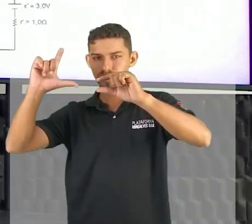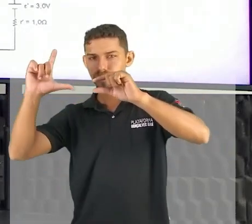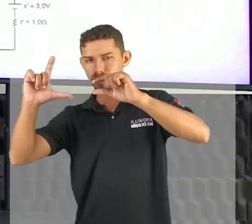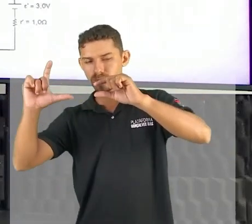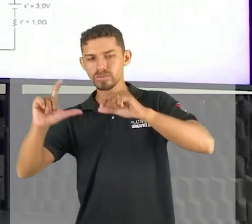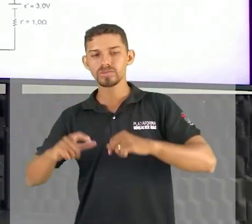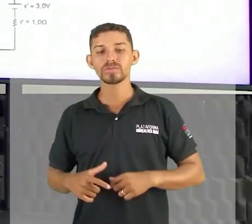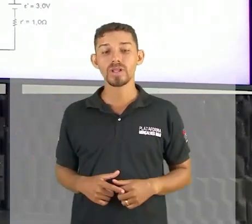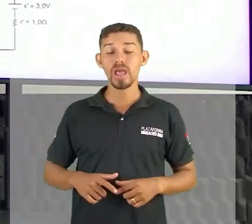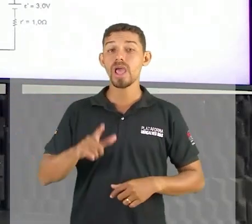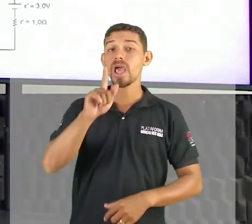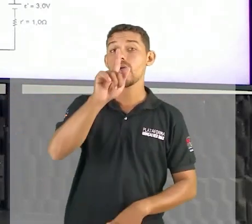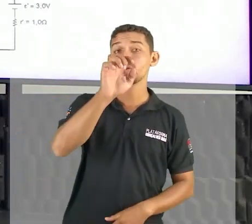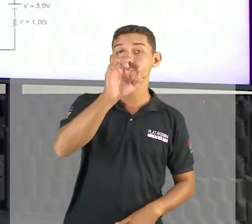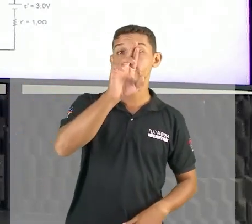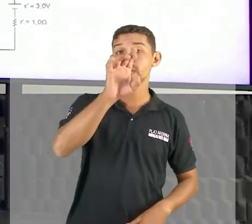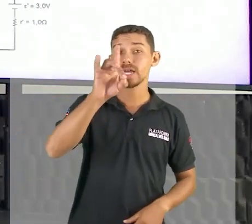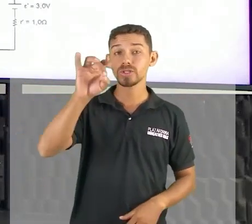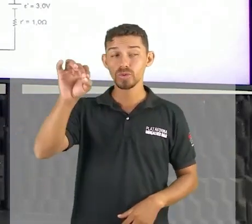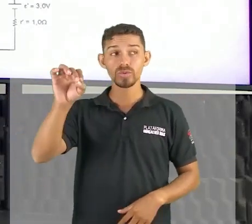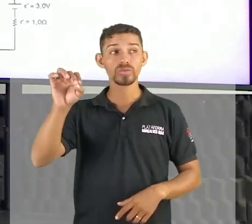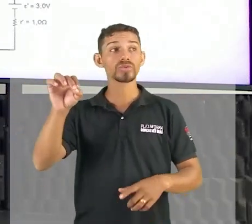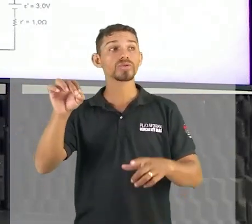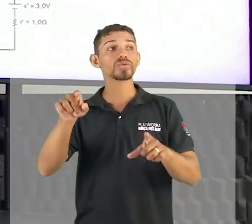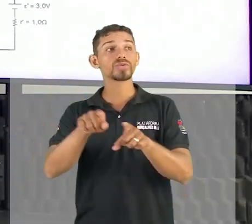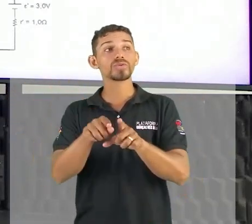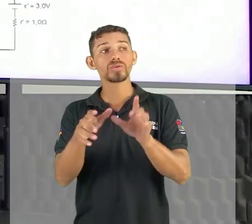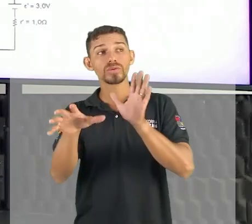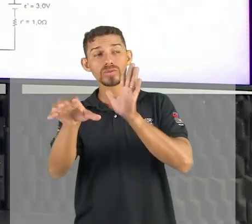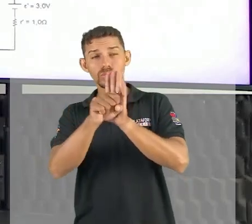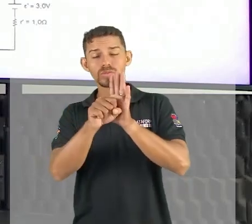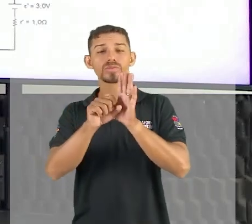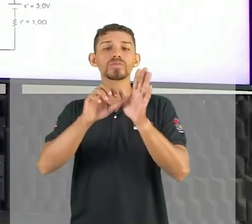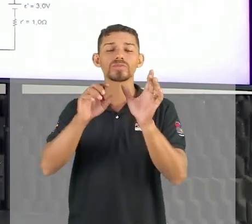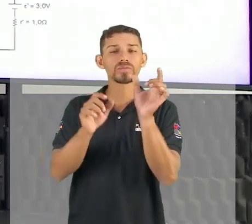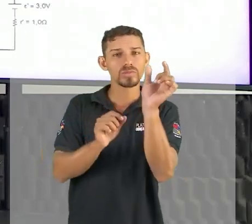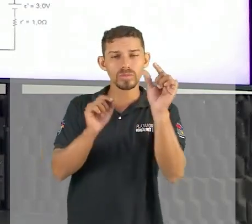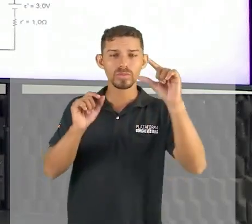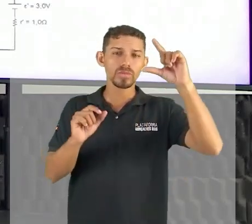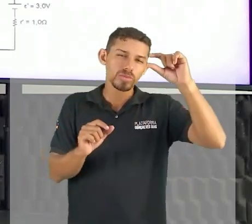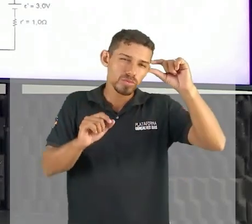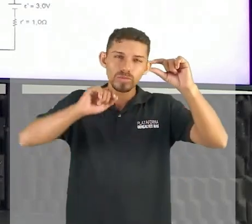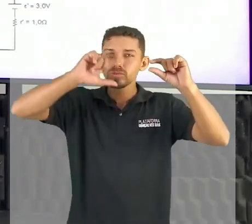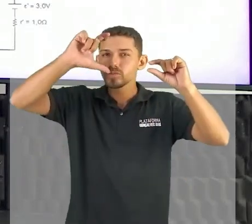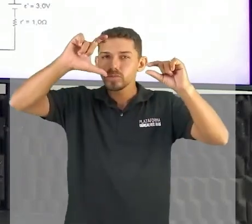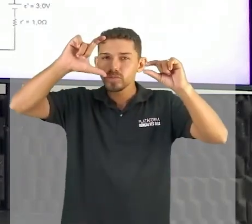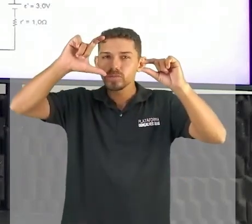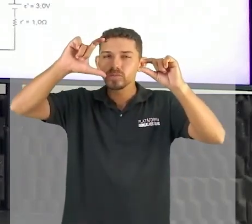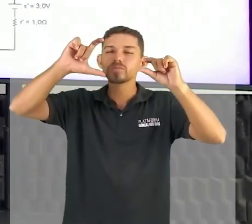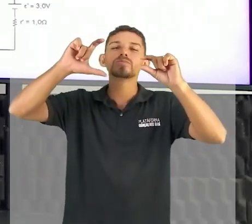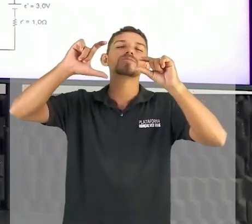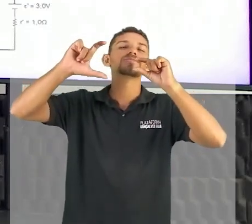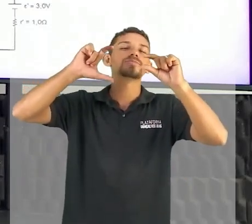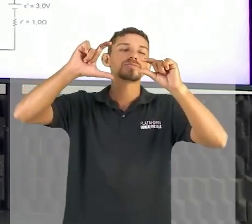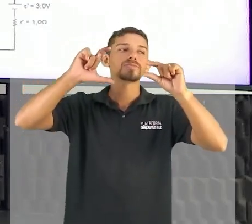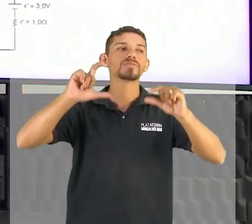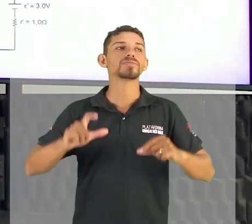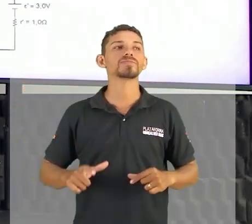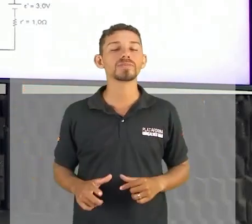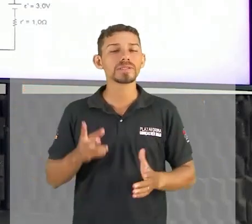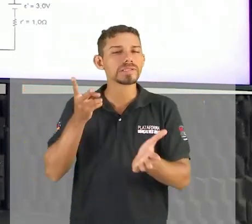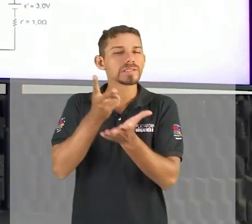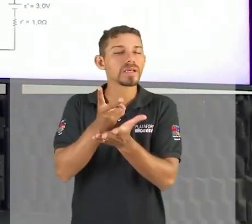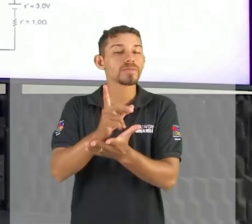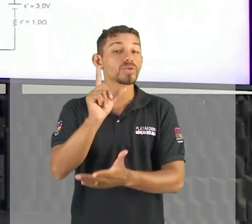força um gerador e um receptor que tá simbolizado por traços diferentes é um grande e um pequeno